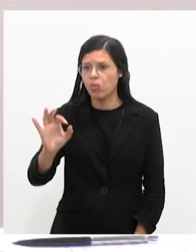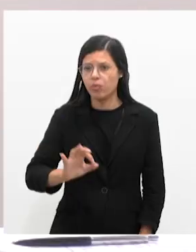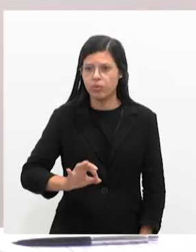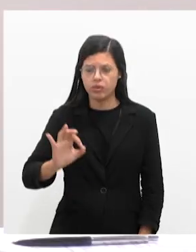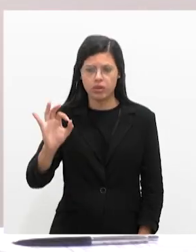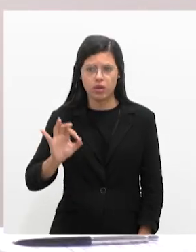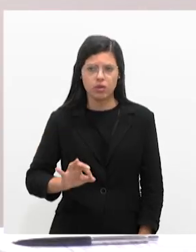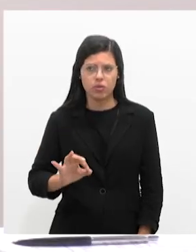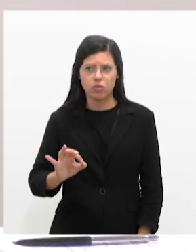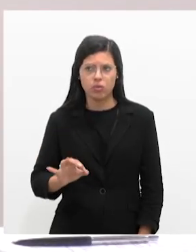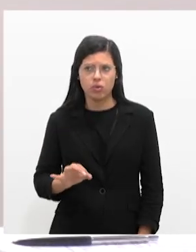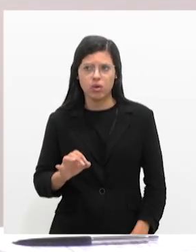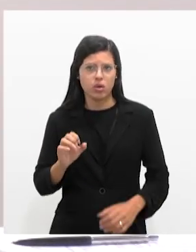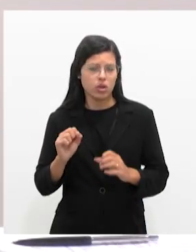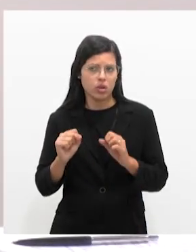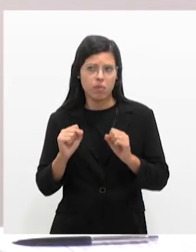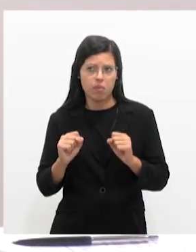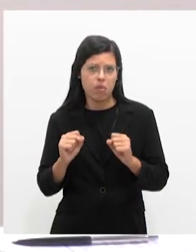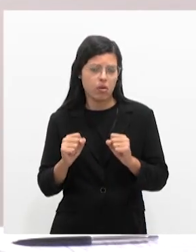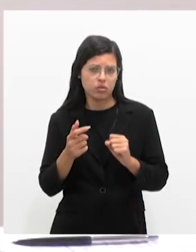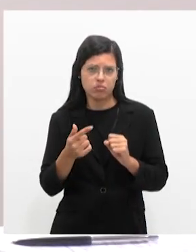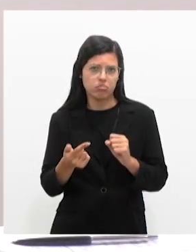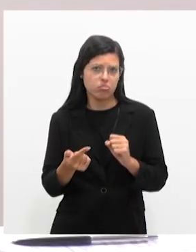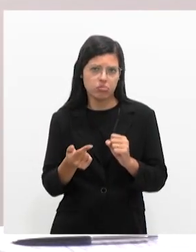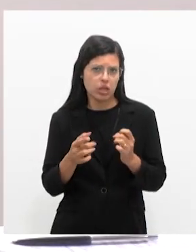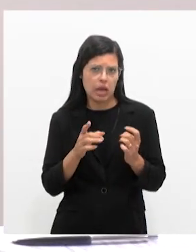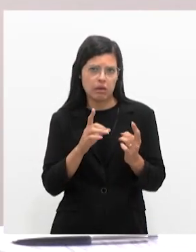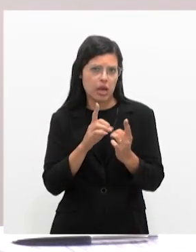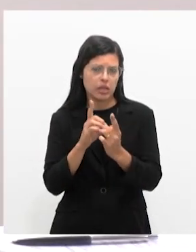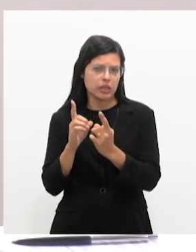que pode não ser atendida. É uma reserva para que ela